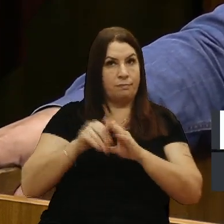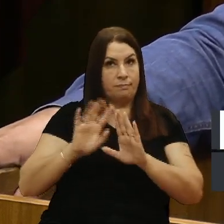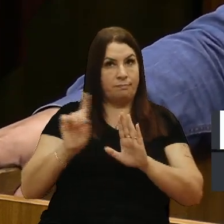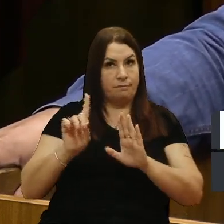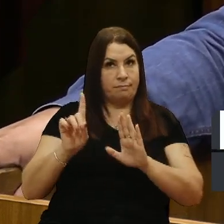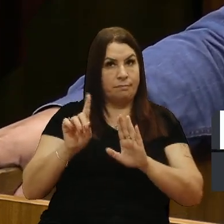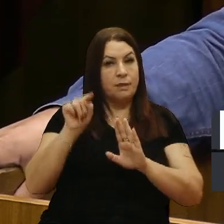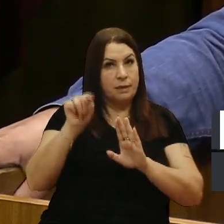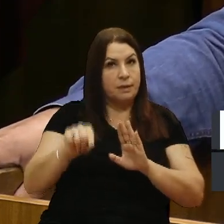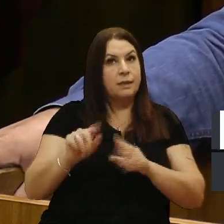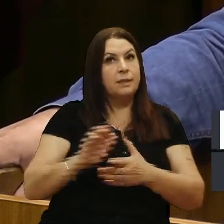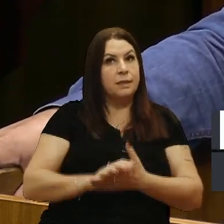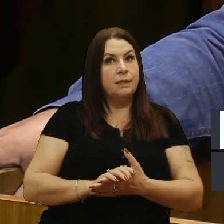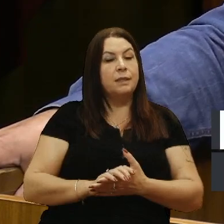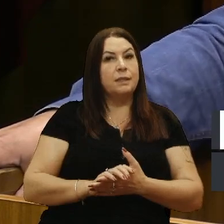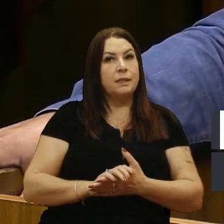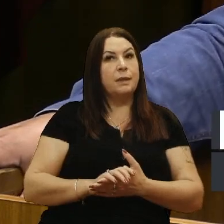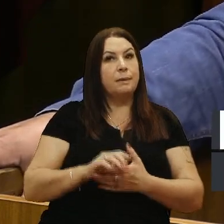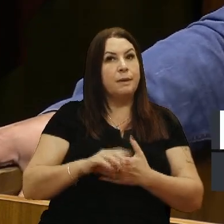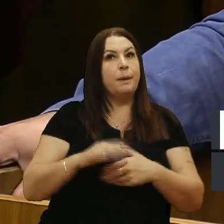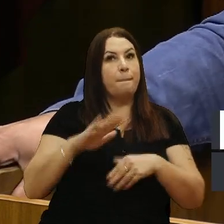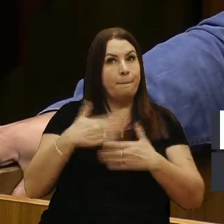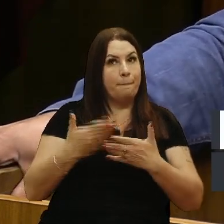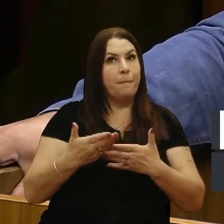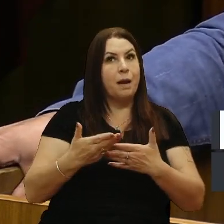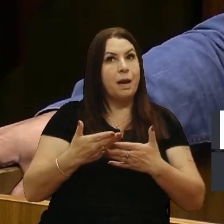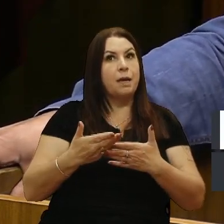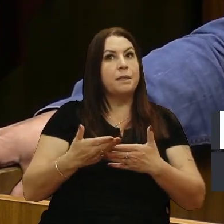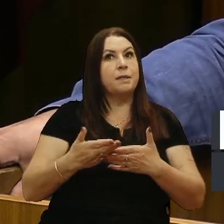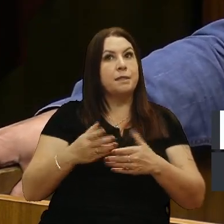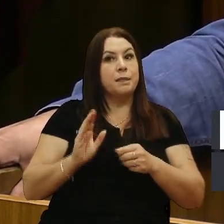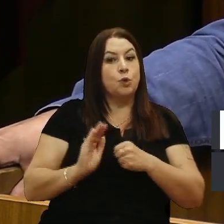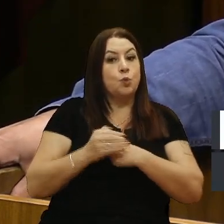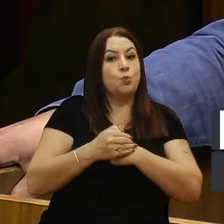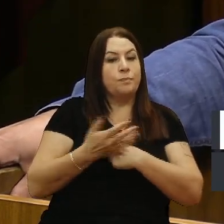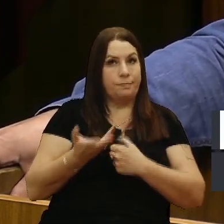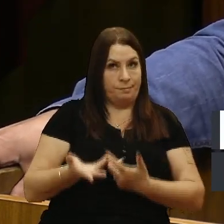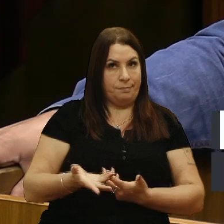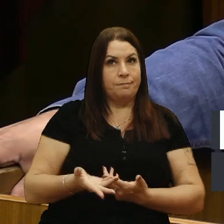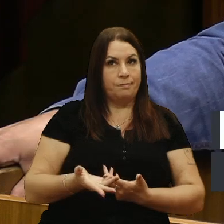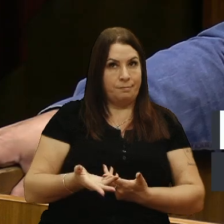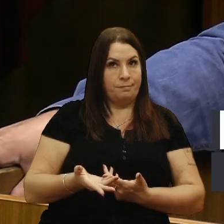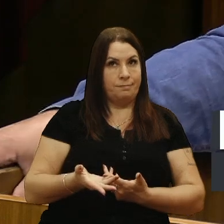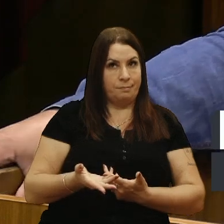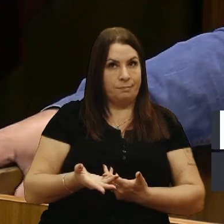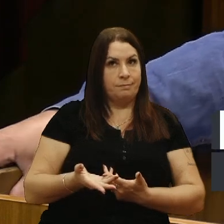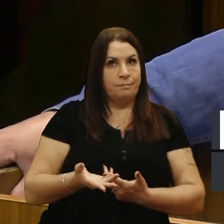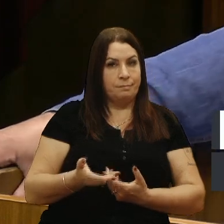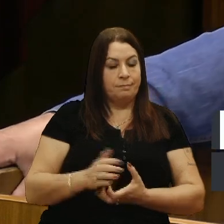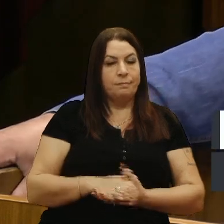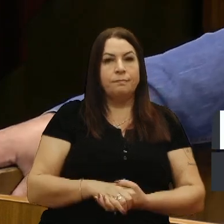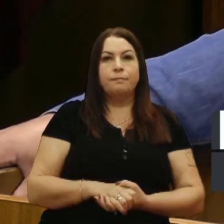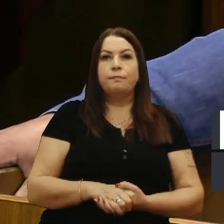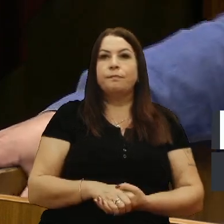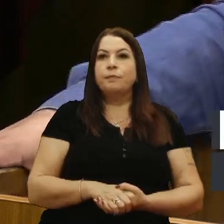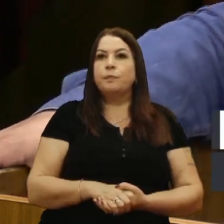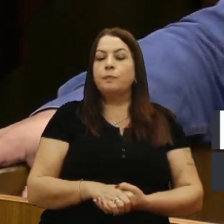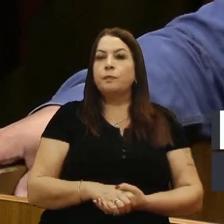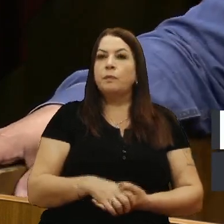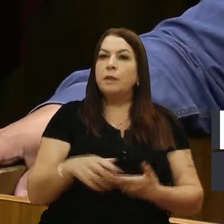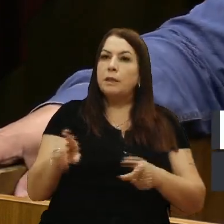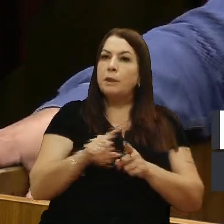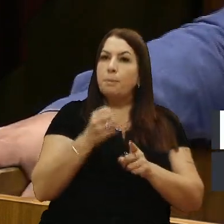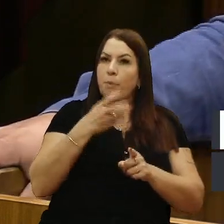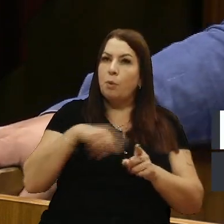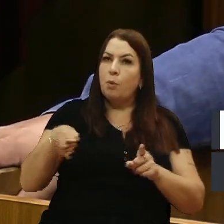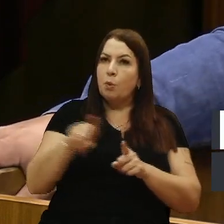eleitoral, isso estaria sendo ainda mais assodado. Mais assodado. E que